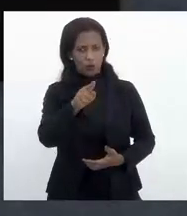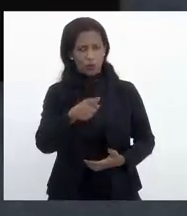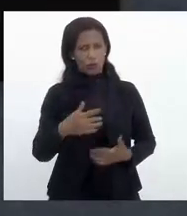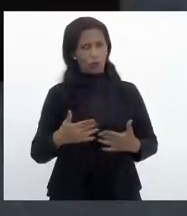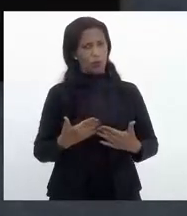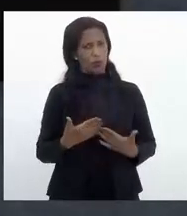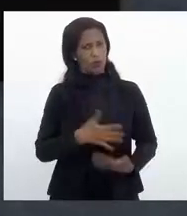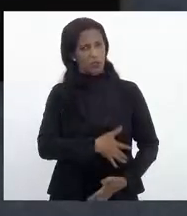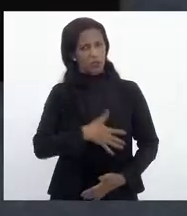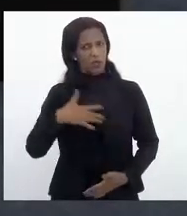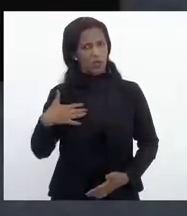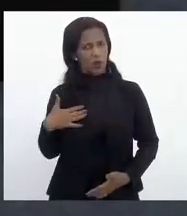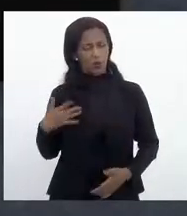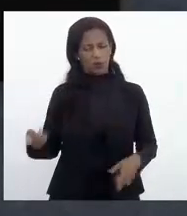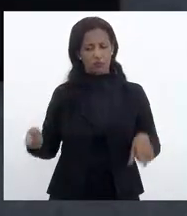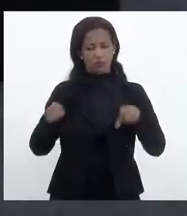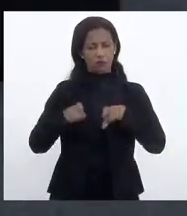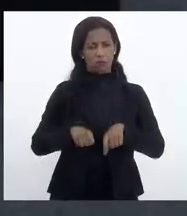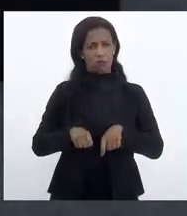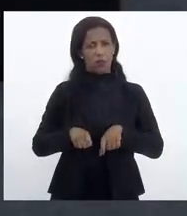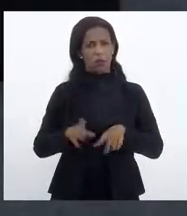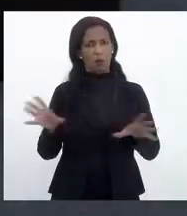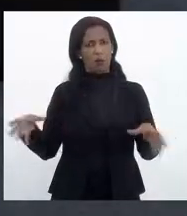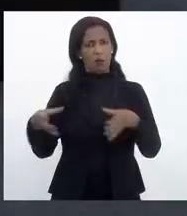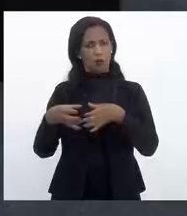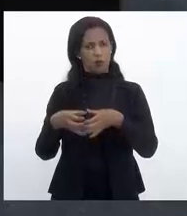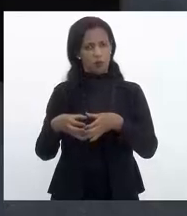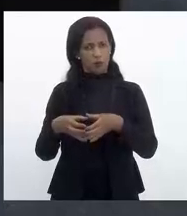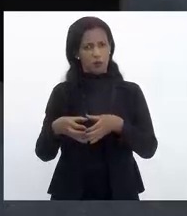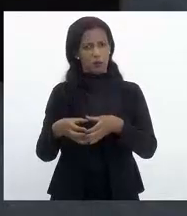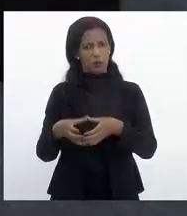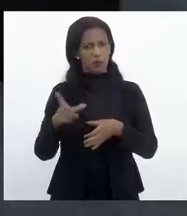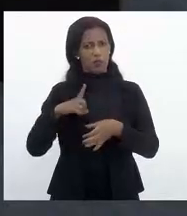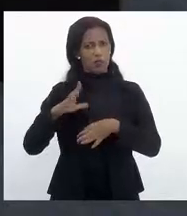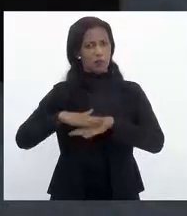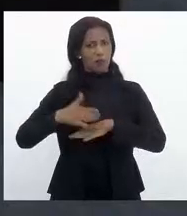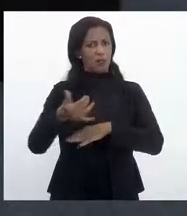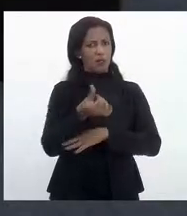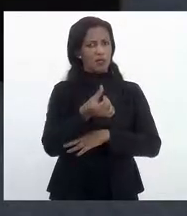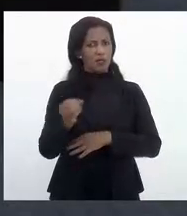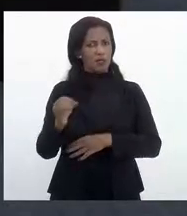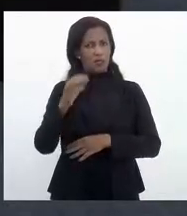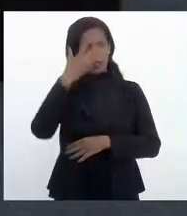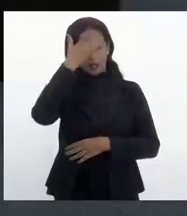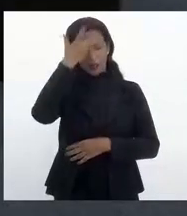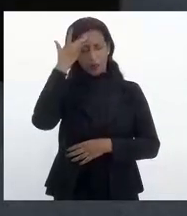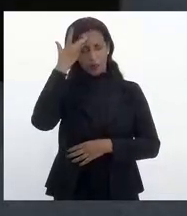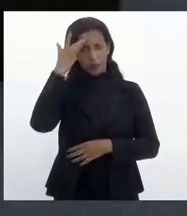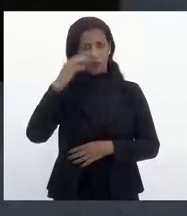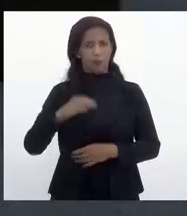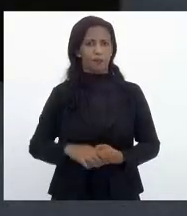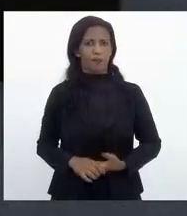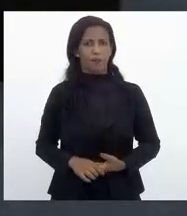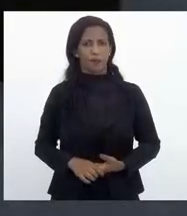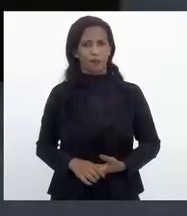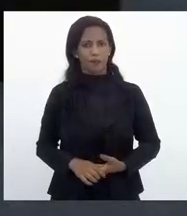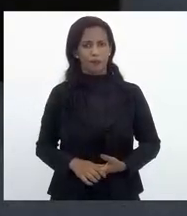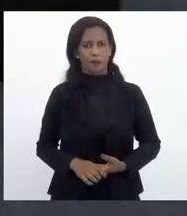tendo a honra de presidir uma comissão de servidores públicos que tem mais de 600 mil pessoas